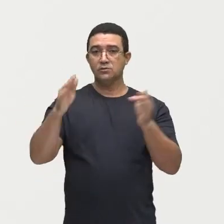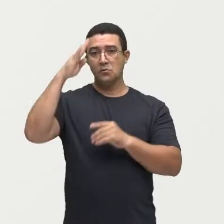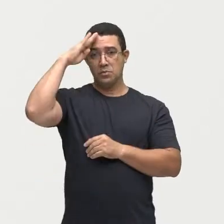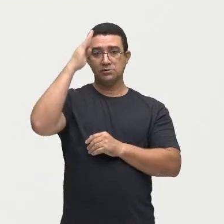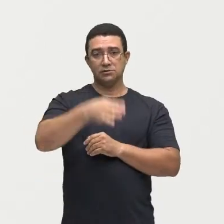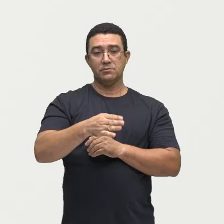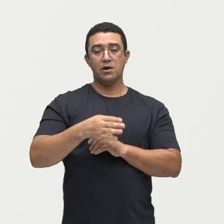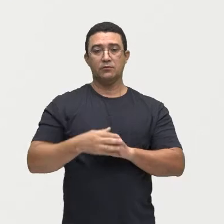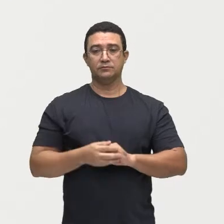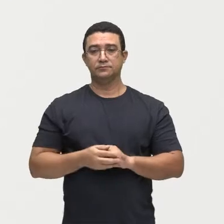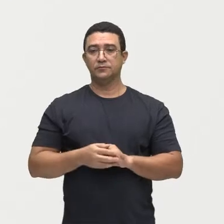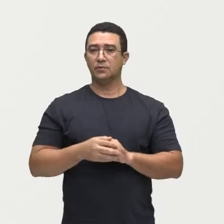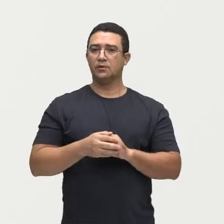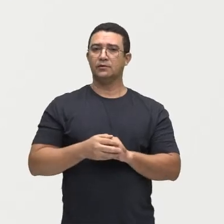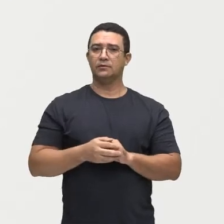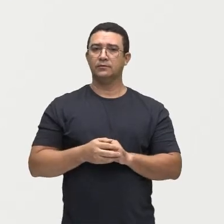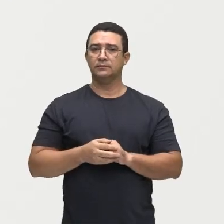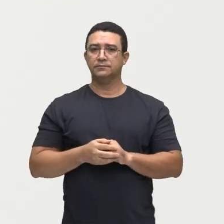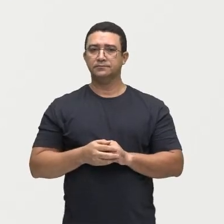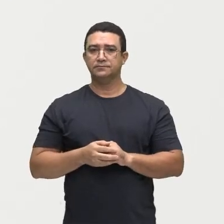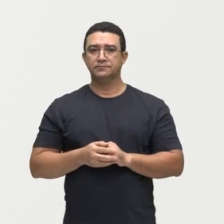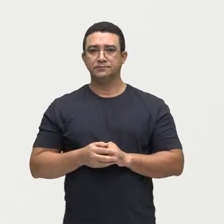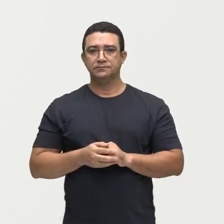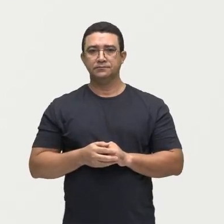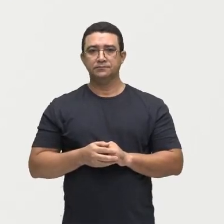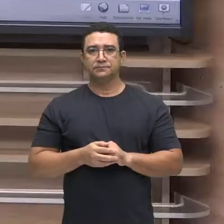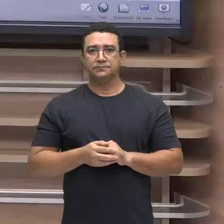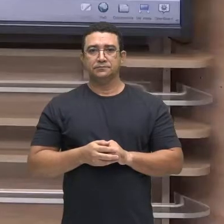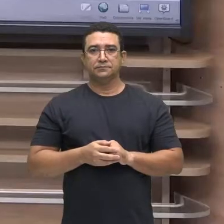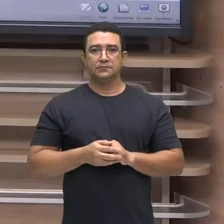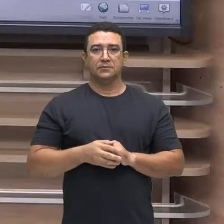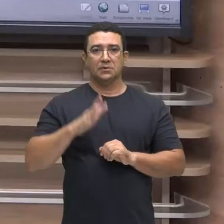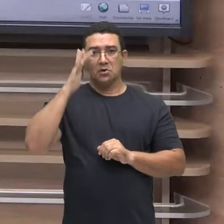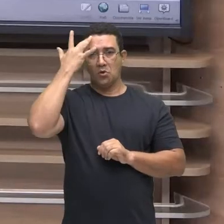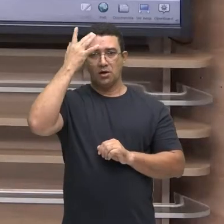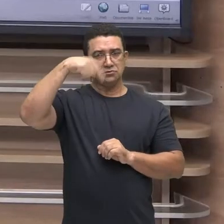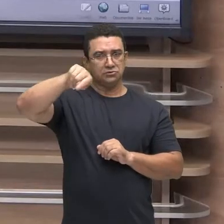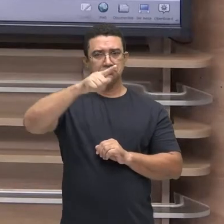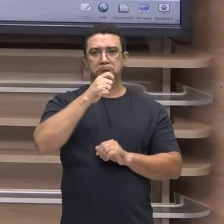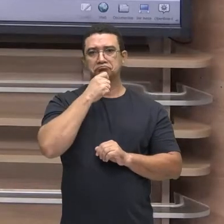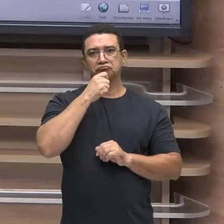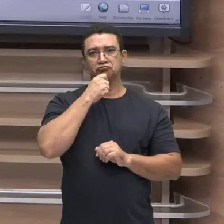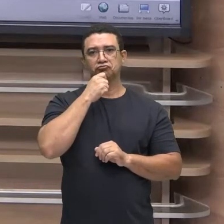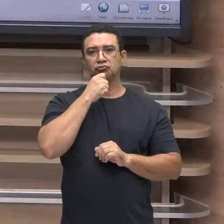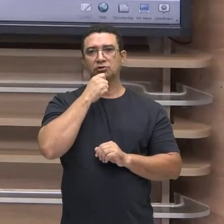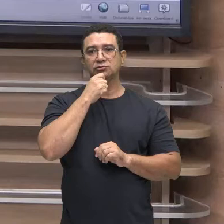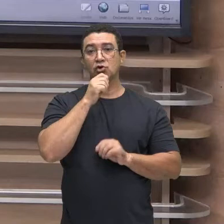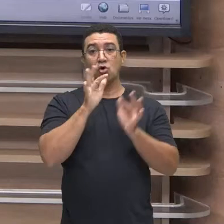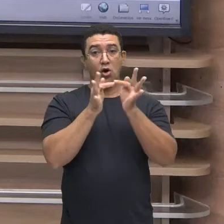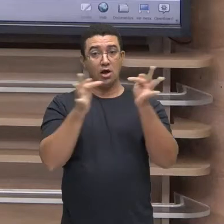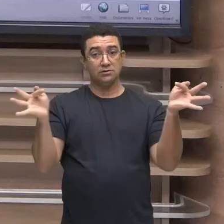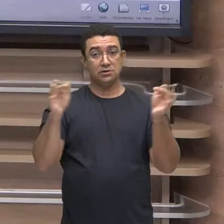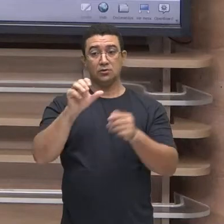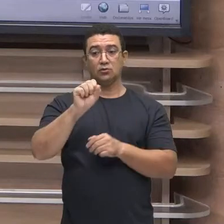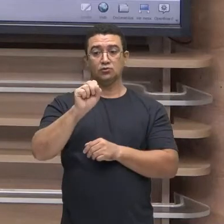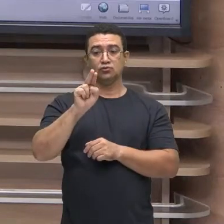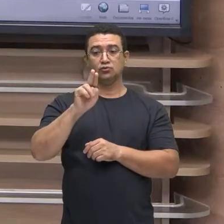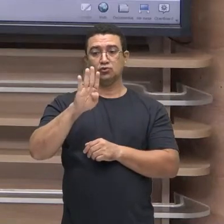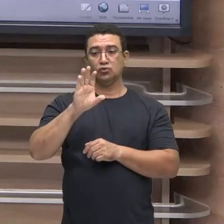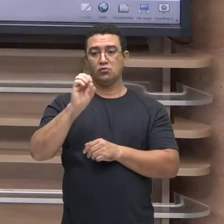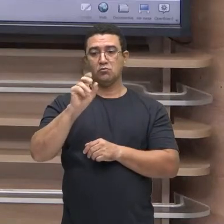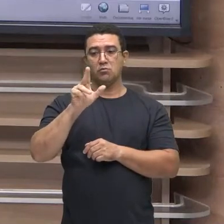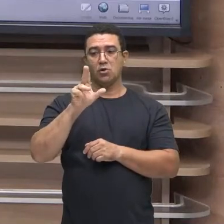oração subordinada. Eu acredito que vocês não tenham visto uma oração subordinada. Vou passar aqui para vocês